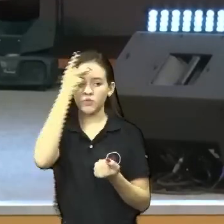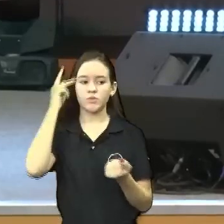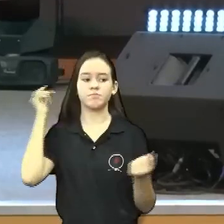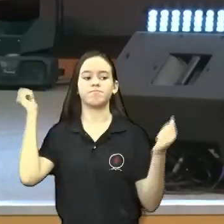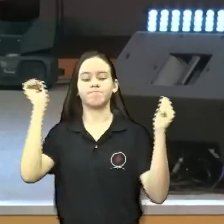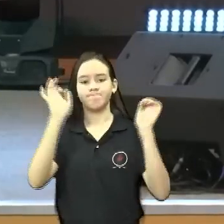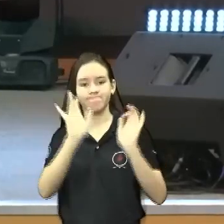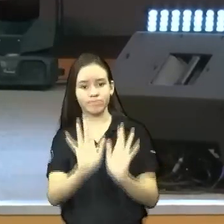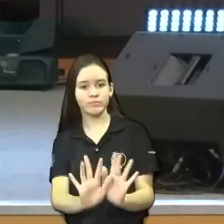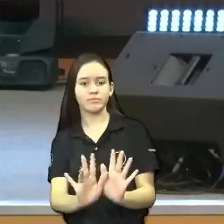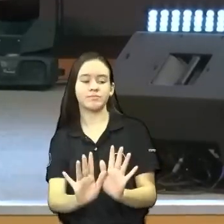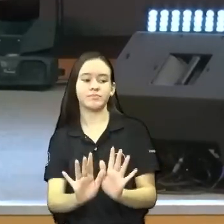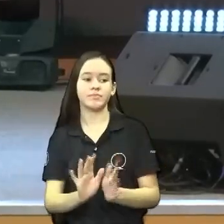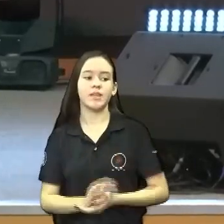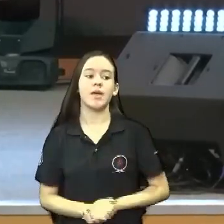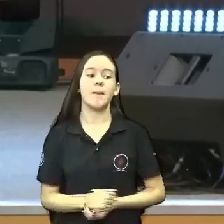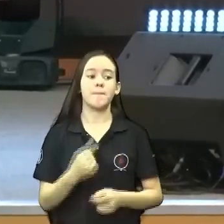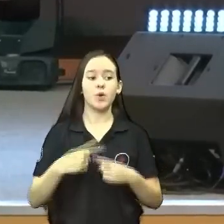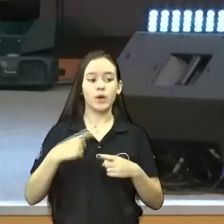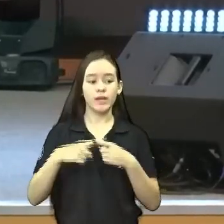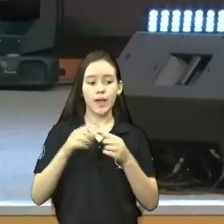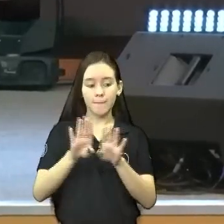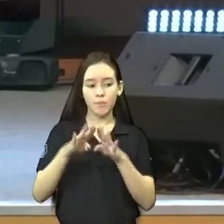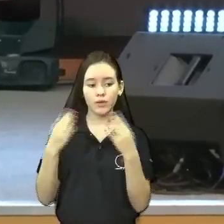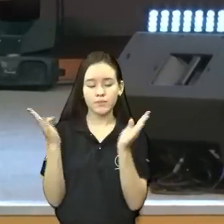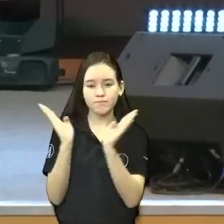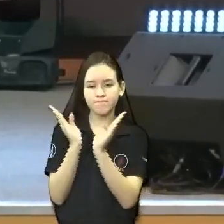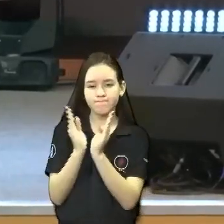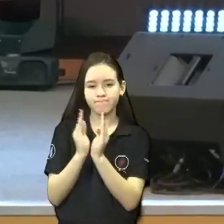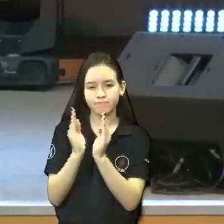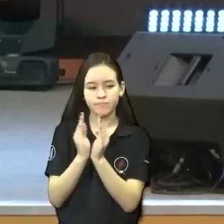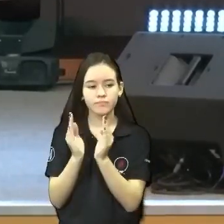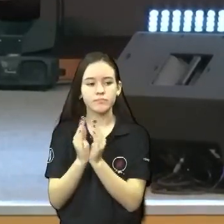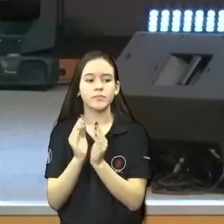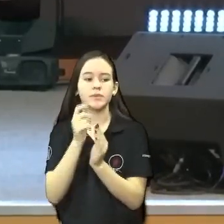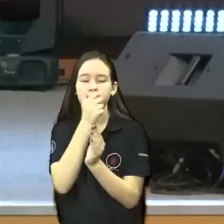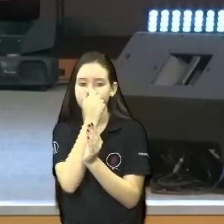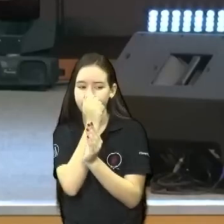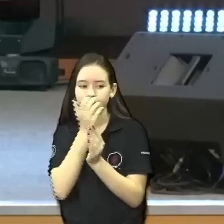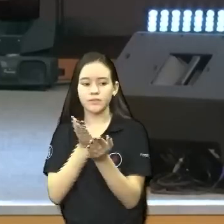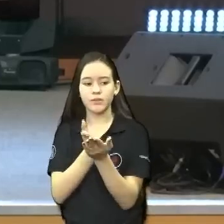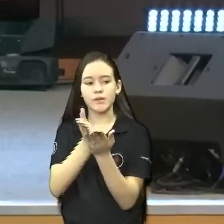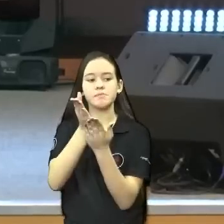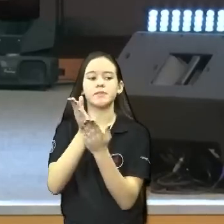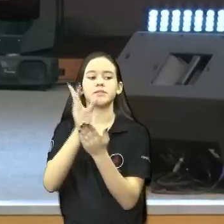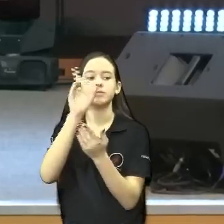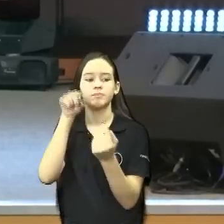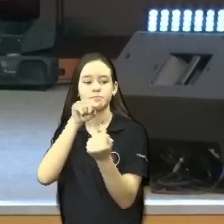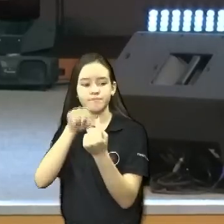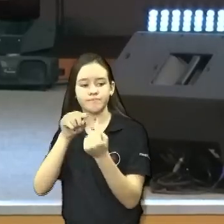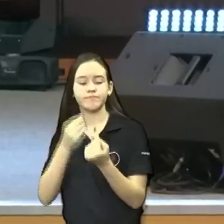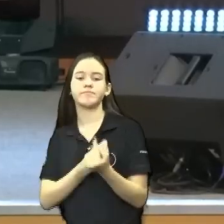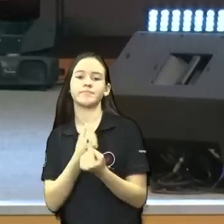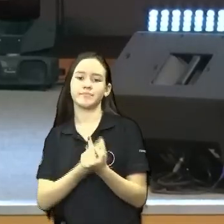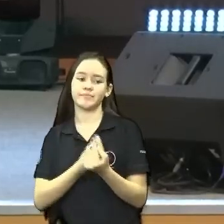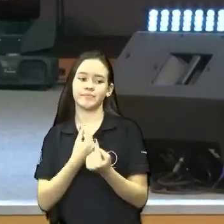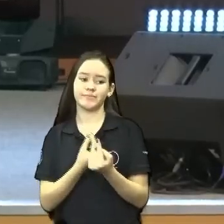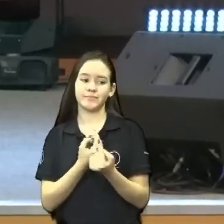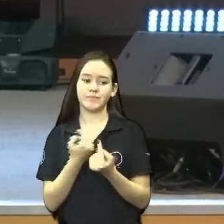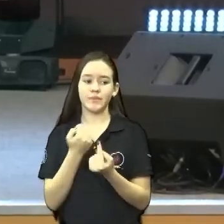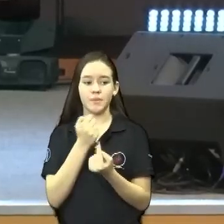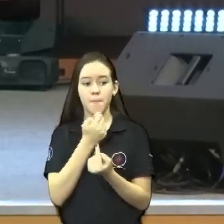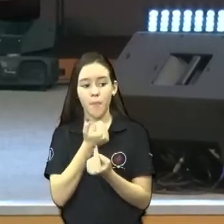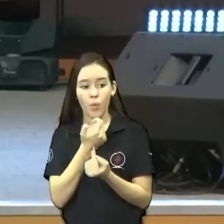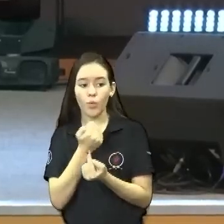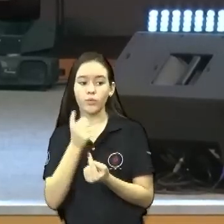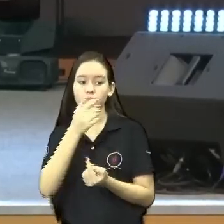porque Estreita é a porta e apertado o caminho que leva a vida e poucos a que a